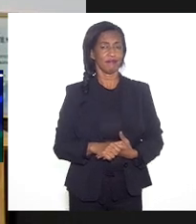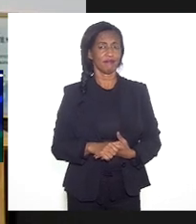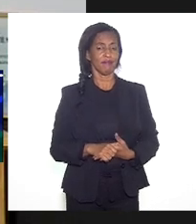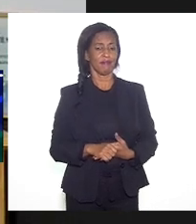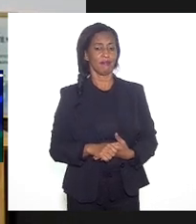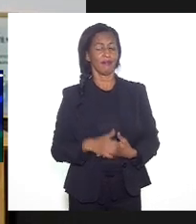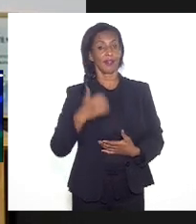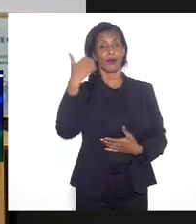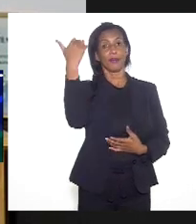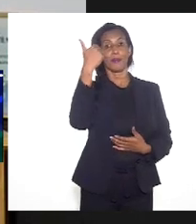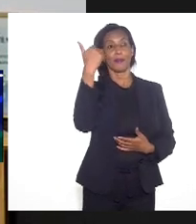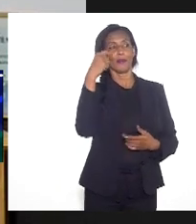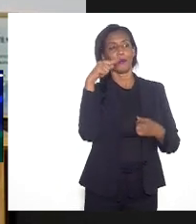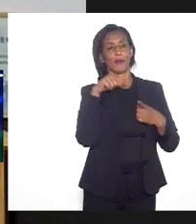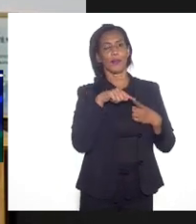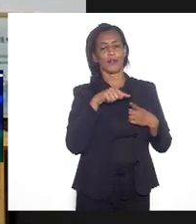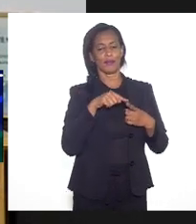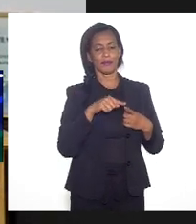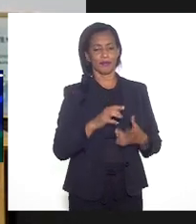Primeiro ponto.